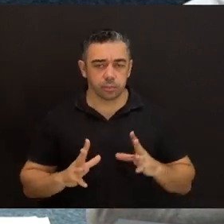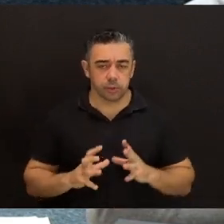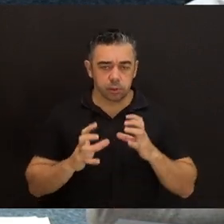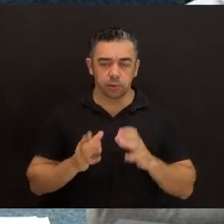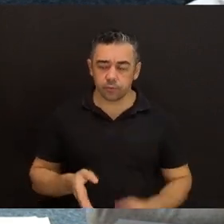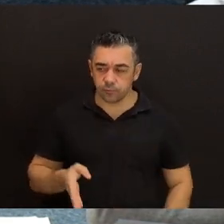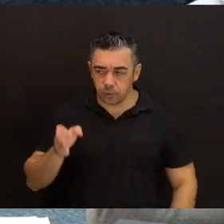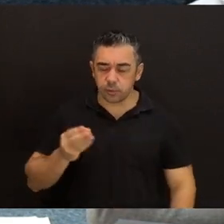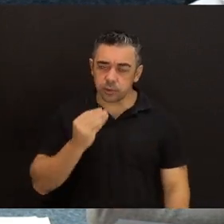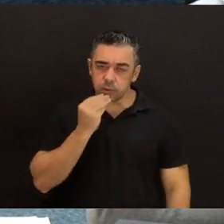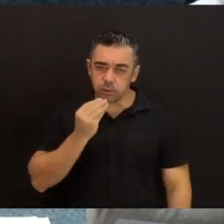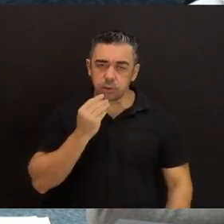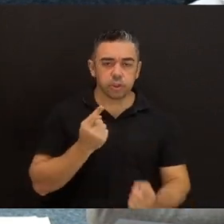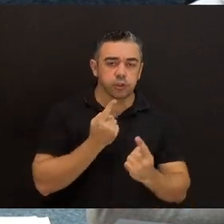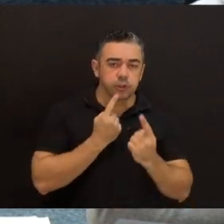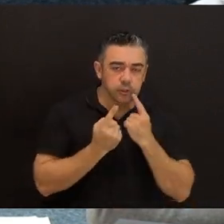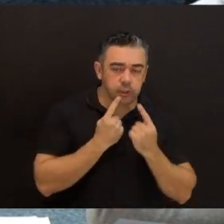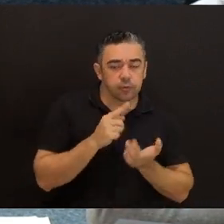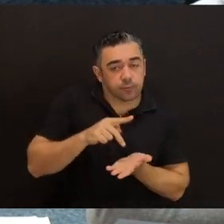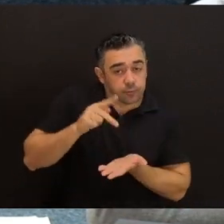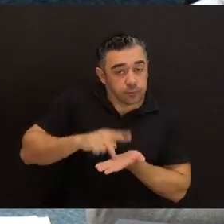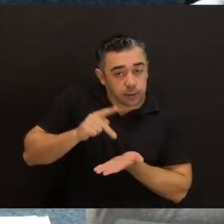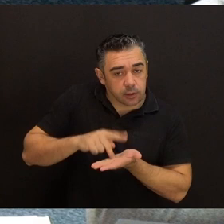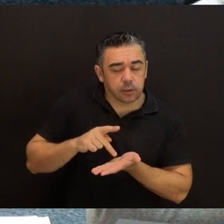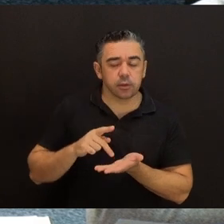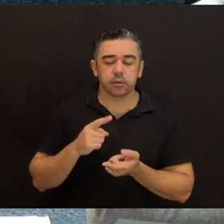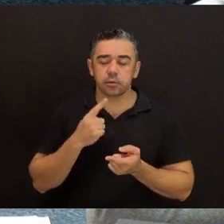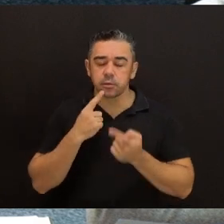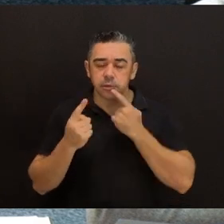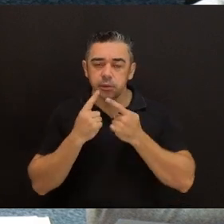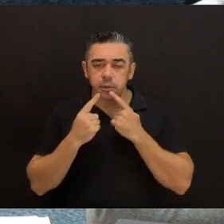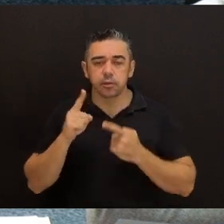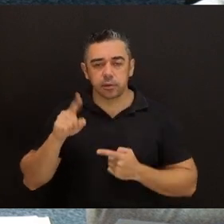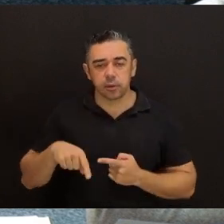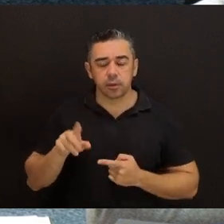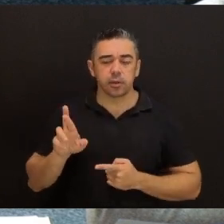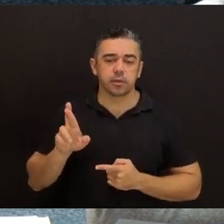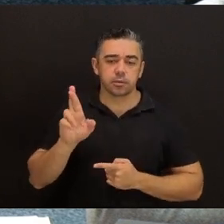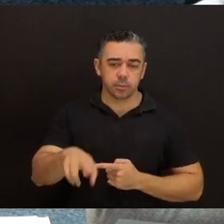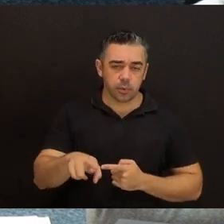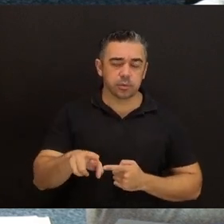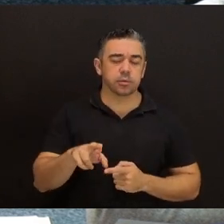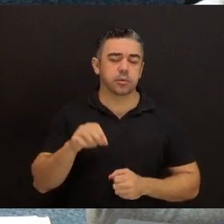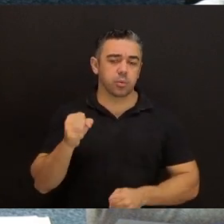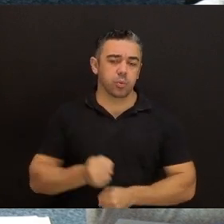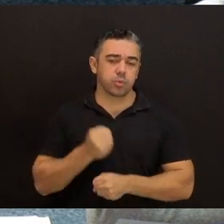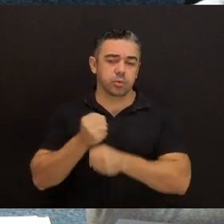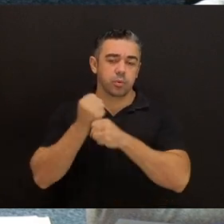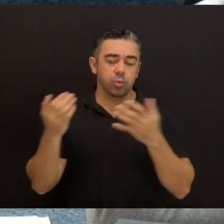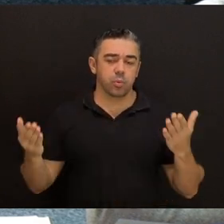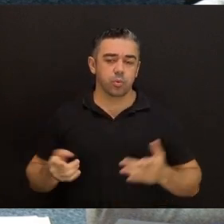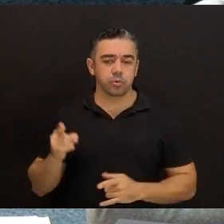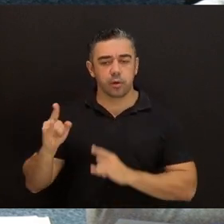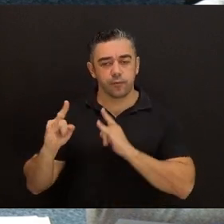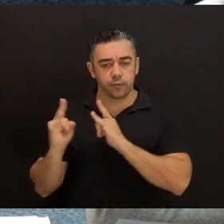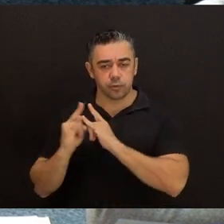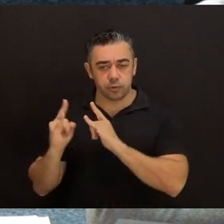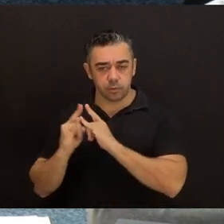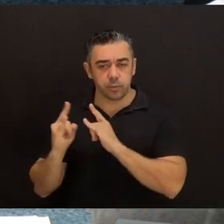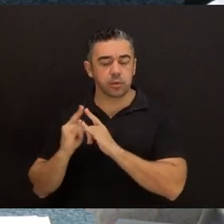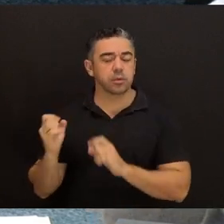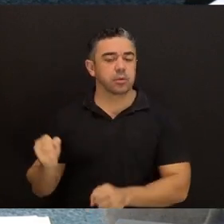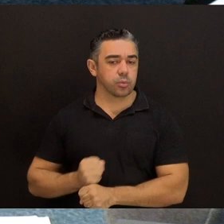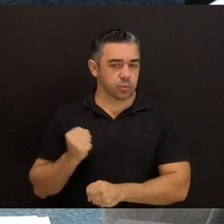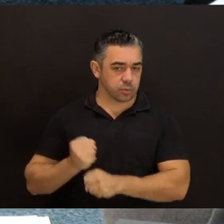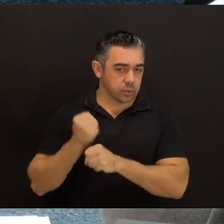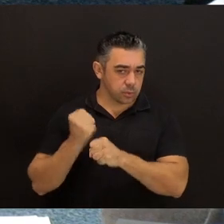lá e tentamos um diálogo esse diálogo ele se resulta em obras e hoje a grande Afonso Pena está em obras